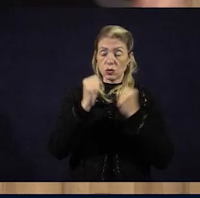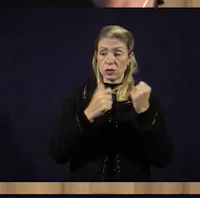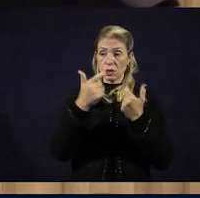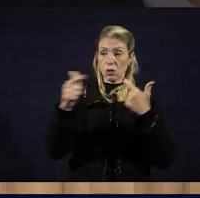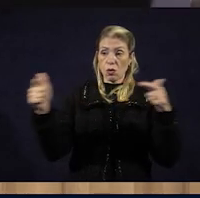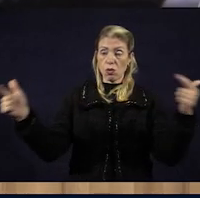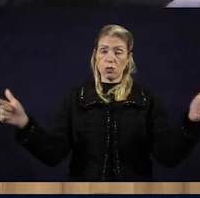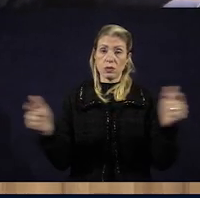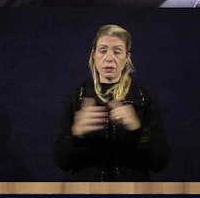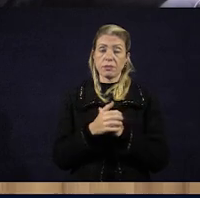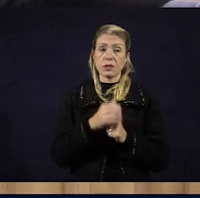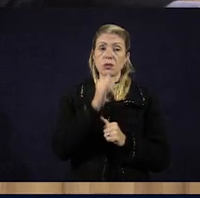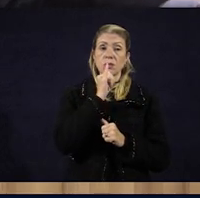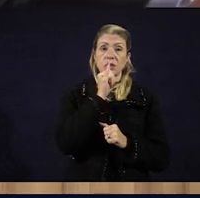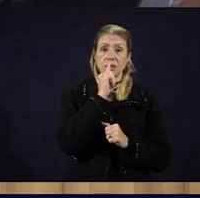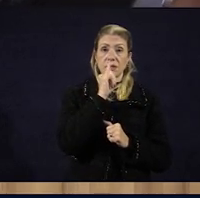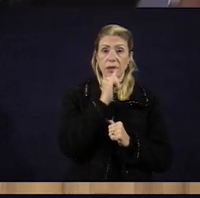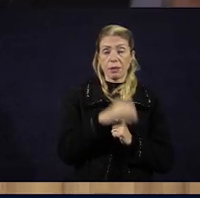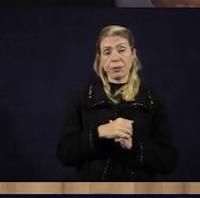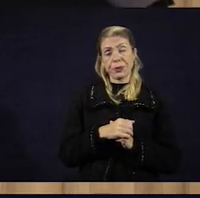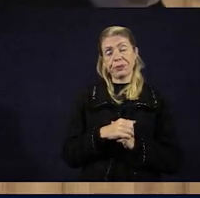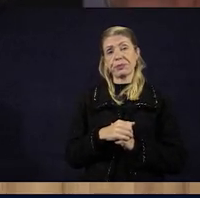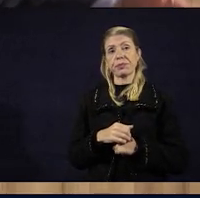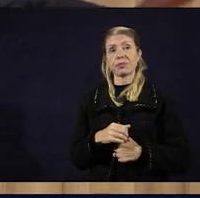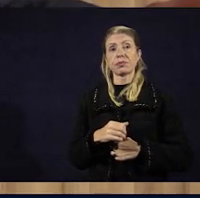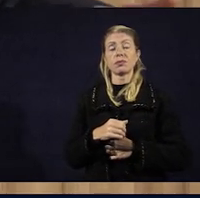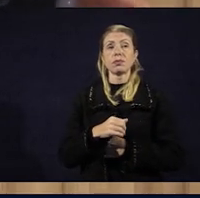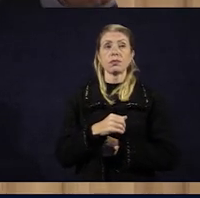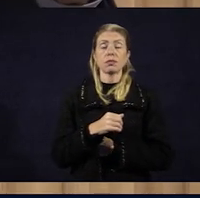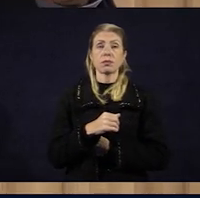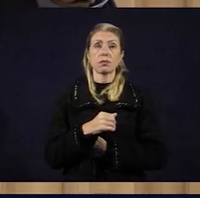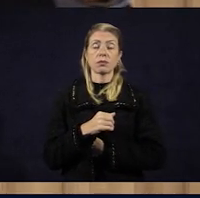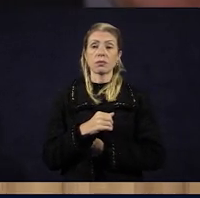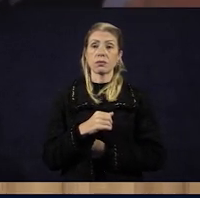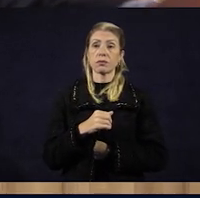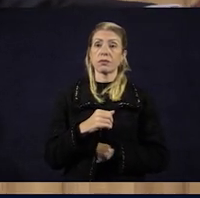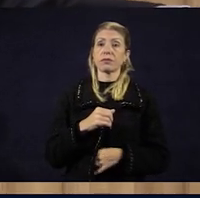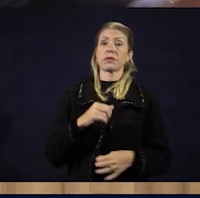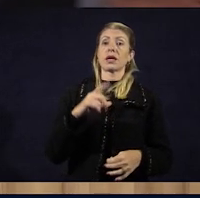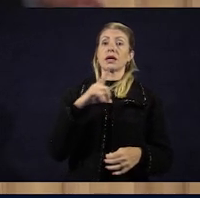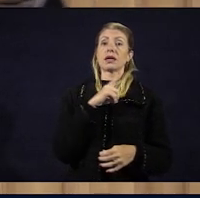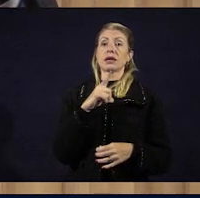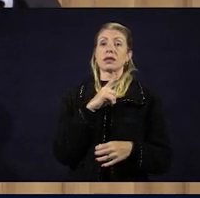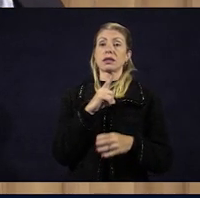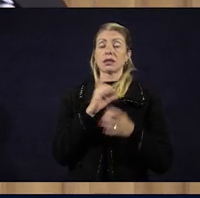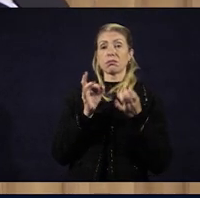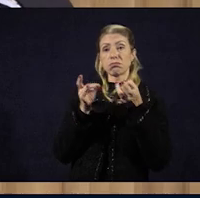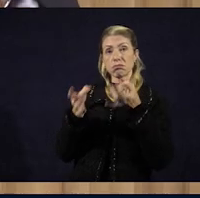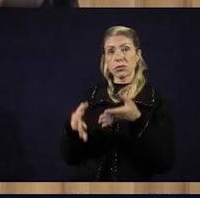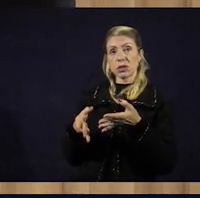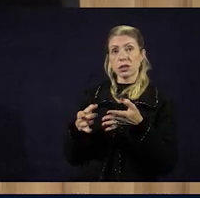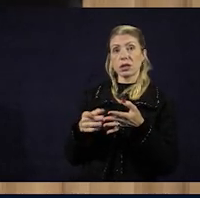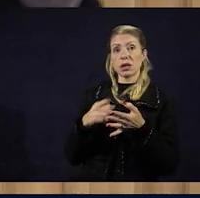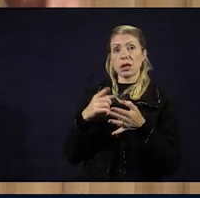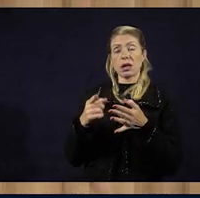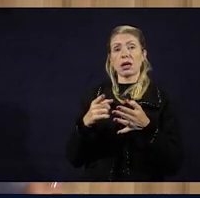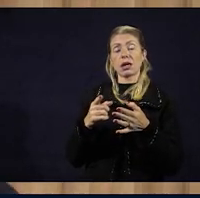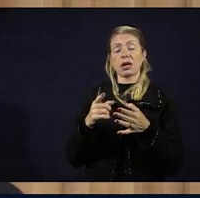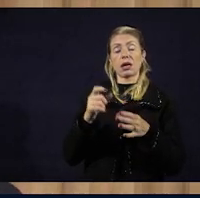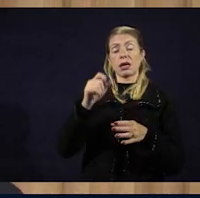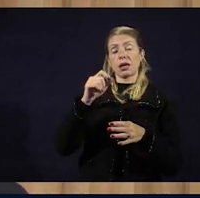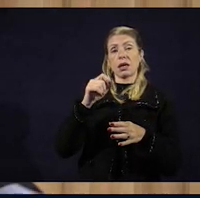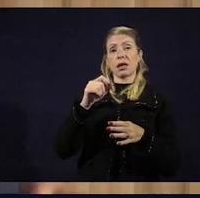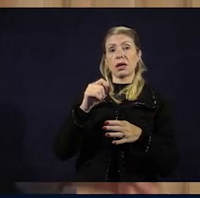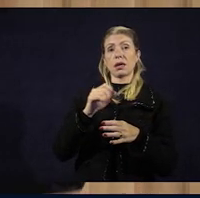outras fábricas vamos pegar o resíduo resíduo nós temos de sólidos Vamos fazer uma indústria de biofertilizante a gente